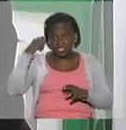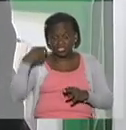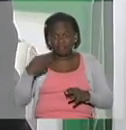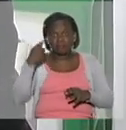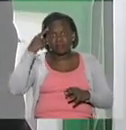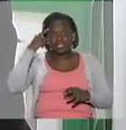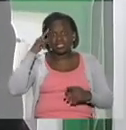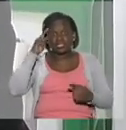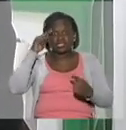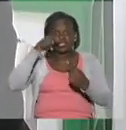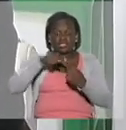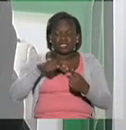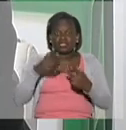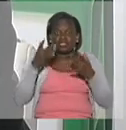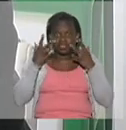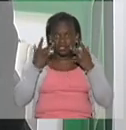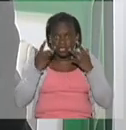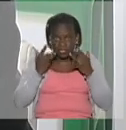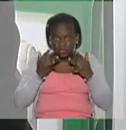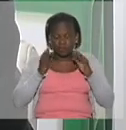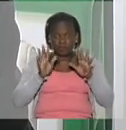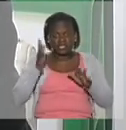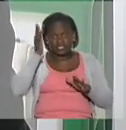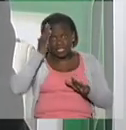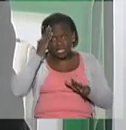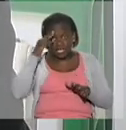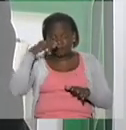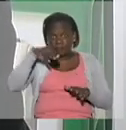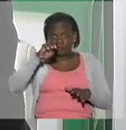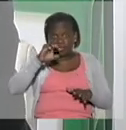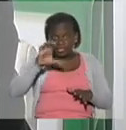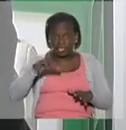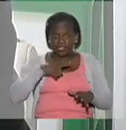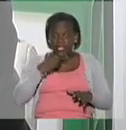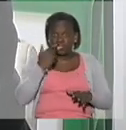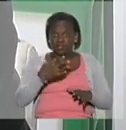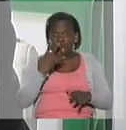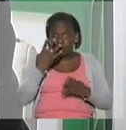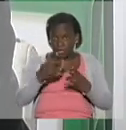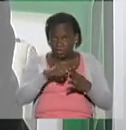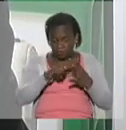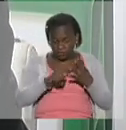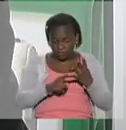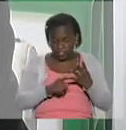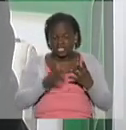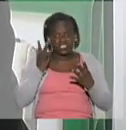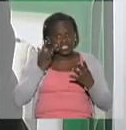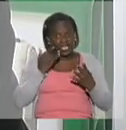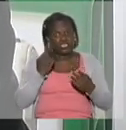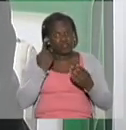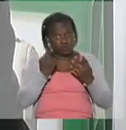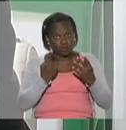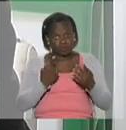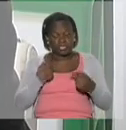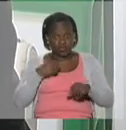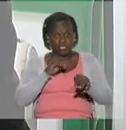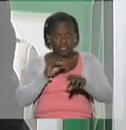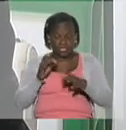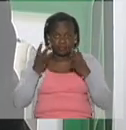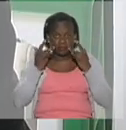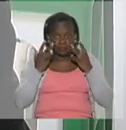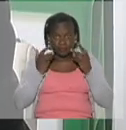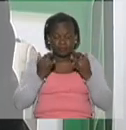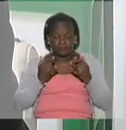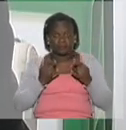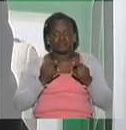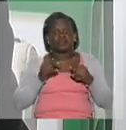né? E aí você associa diretamente artes cênicas com teatro. Mas a gente sabe que no Ministério da Cultura são 4 linguagens, o teatro é apenas uma delas, né? Então, eu dou aula de